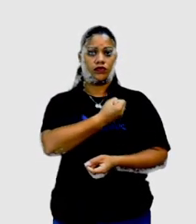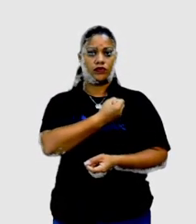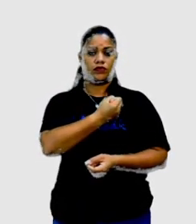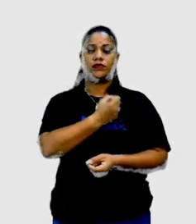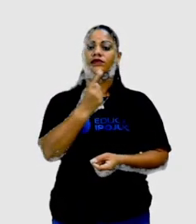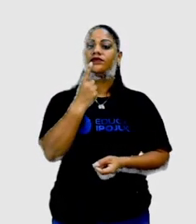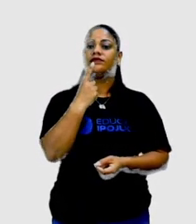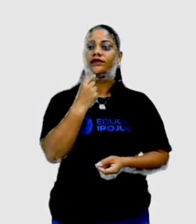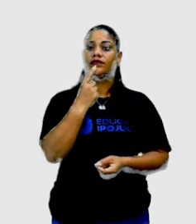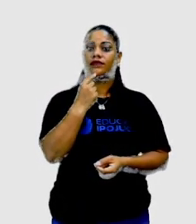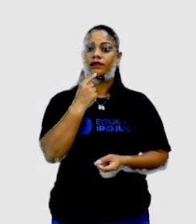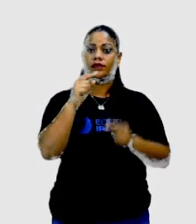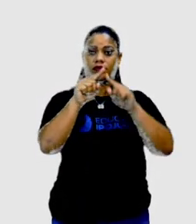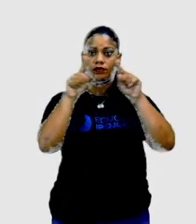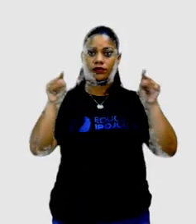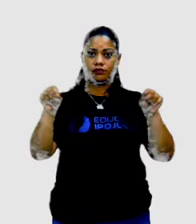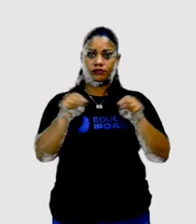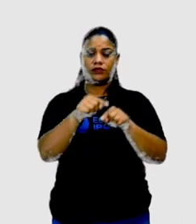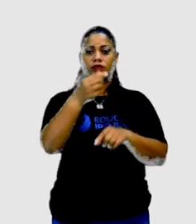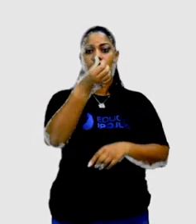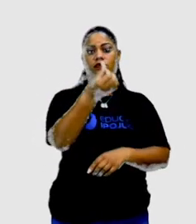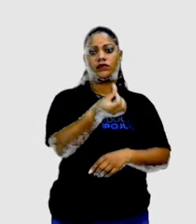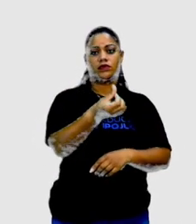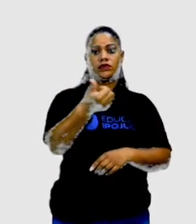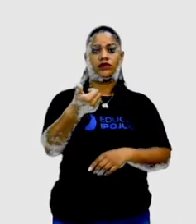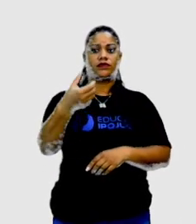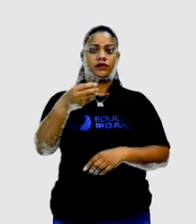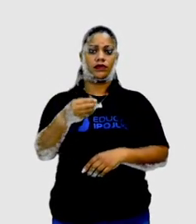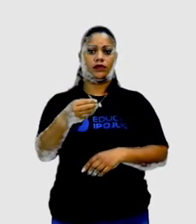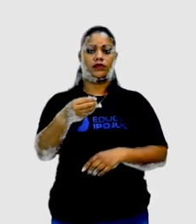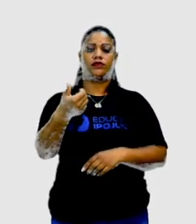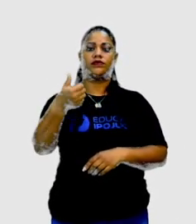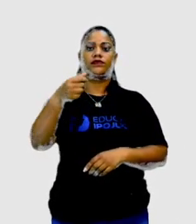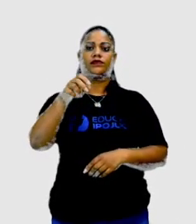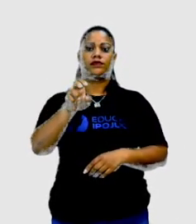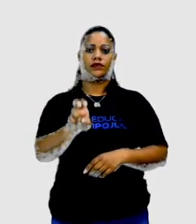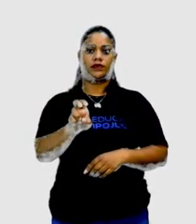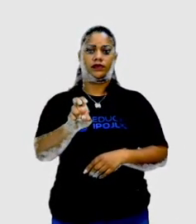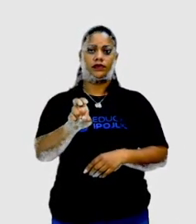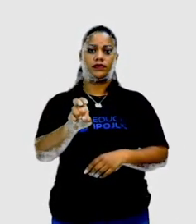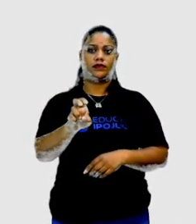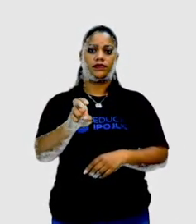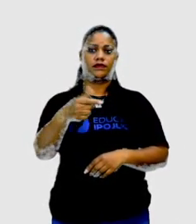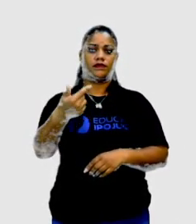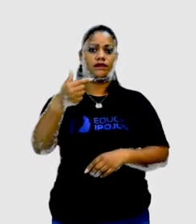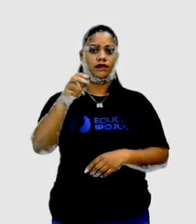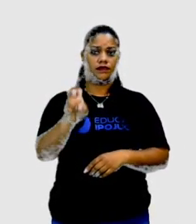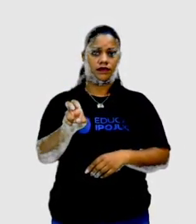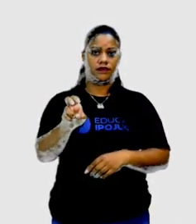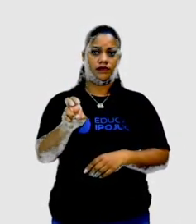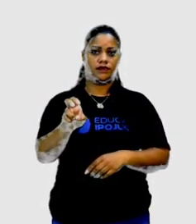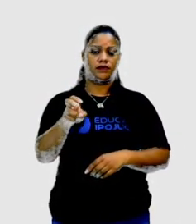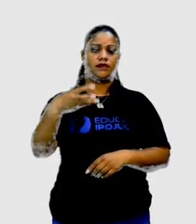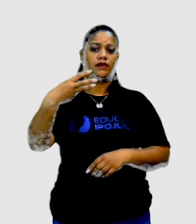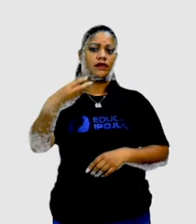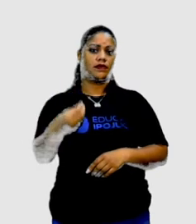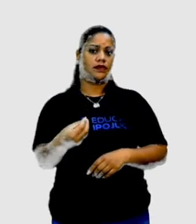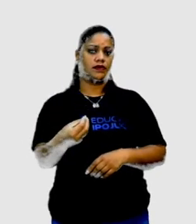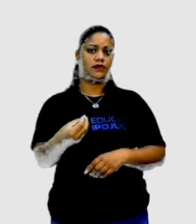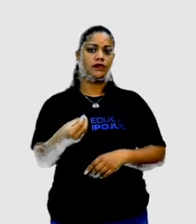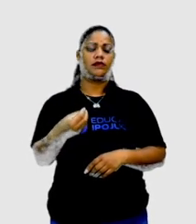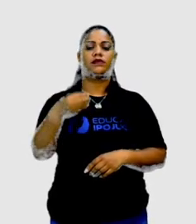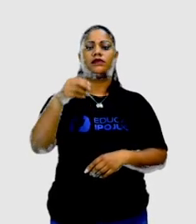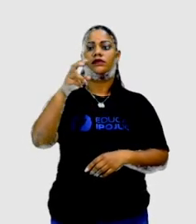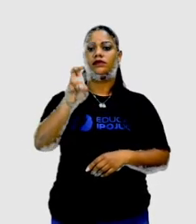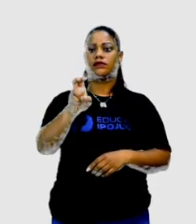caixinha vermelha, o 6, o 10, o 15, o 25, o 30,